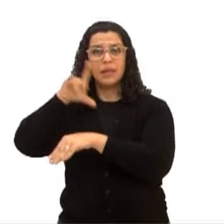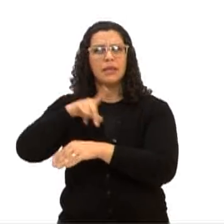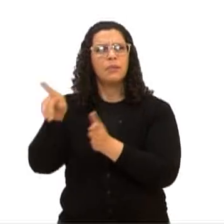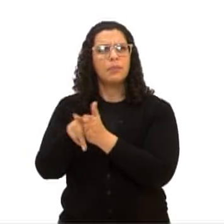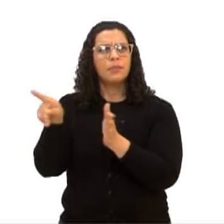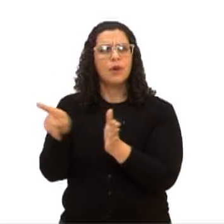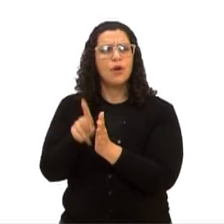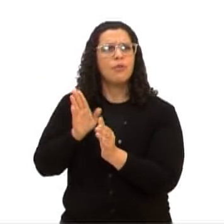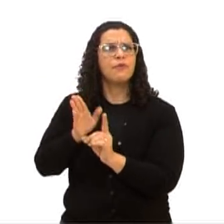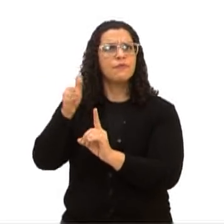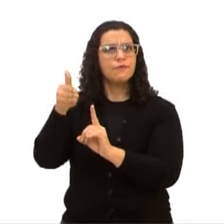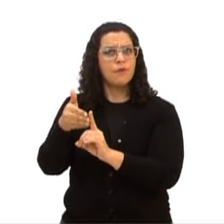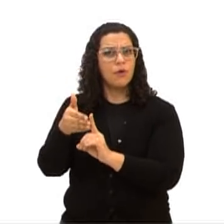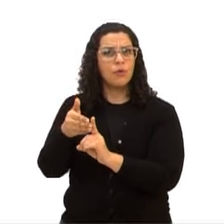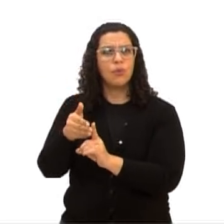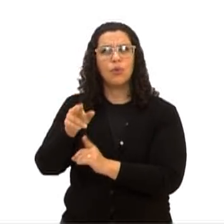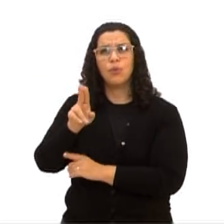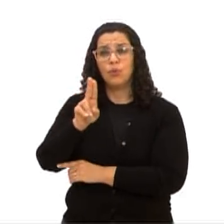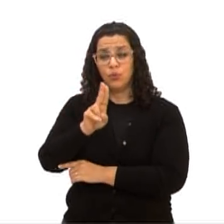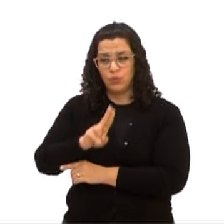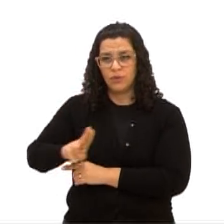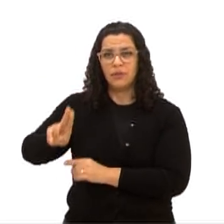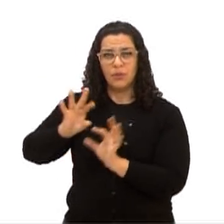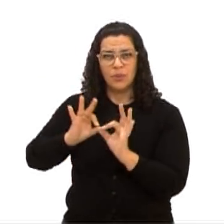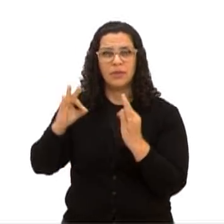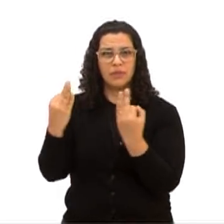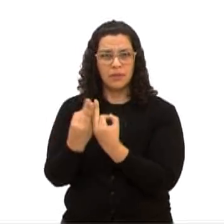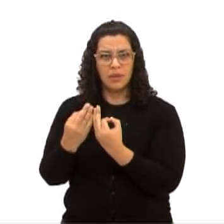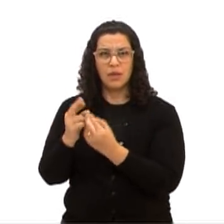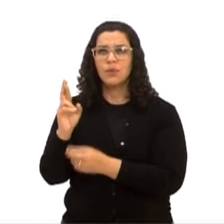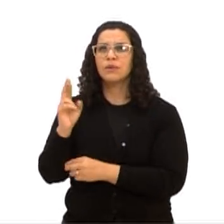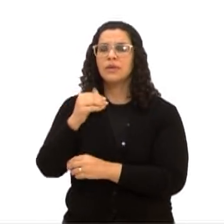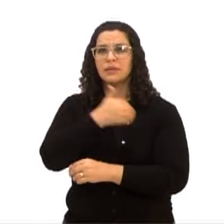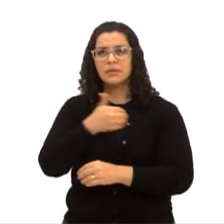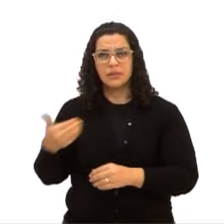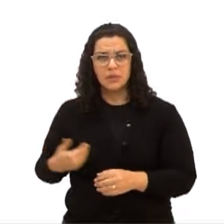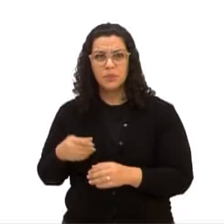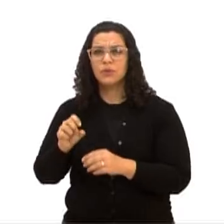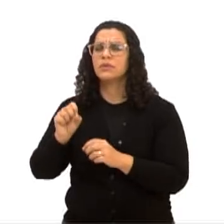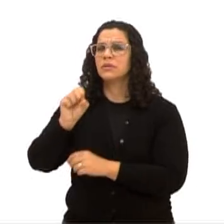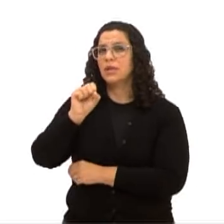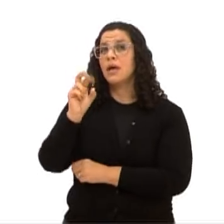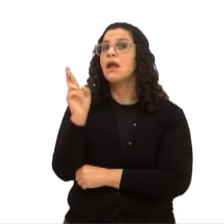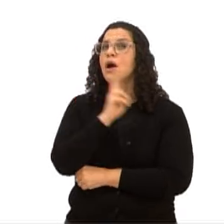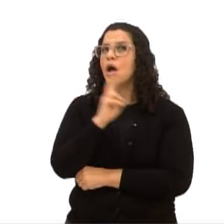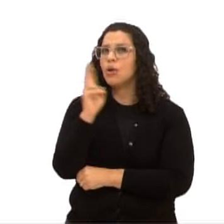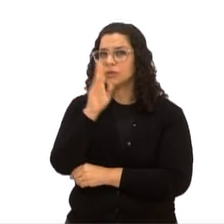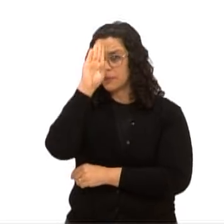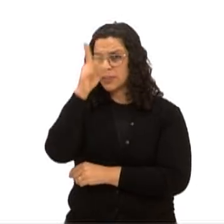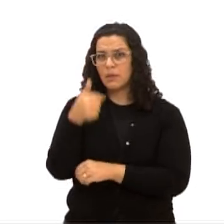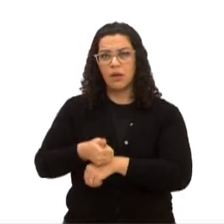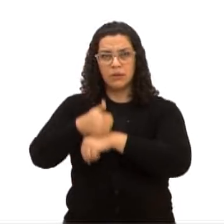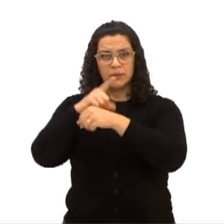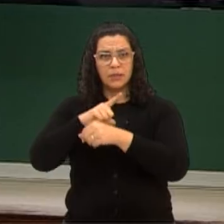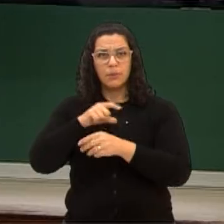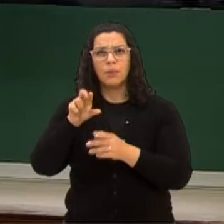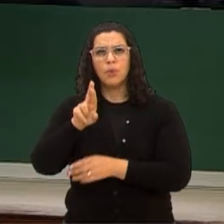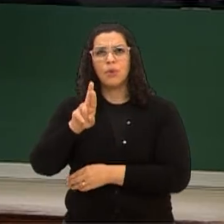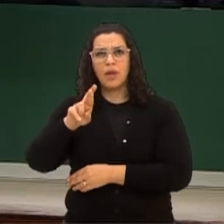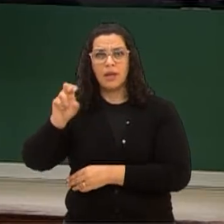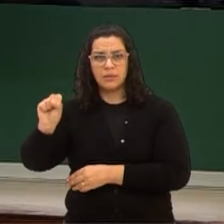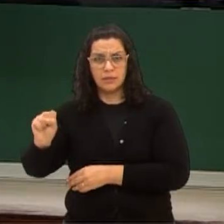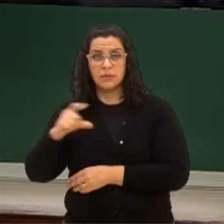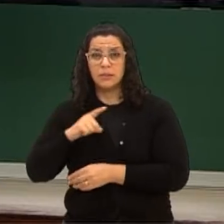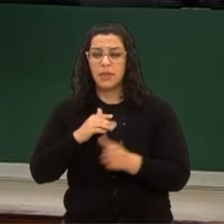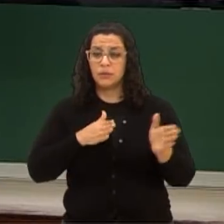dentro dessa União das Repúblicas Socialistas Soviéticas, a Rússia. Esse período ficou